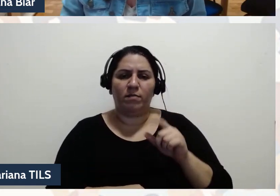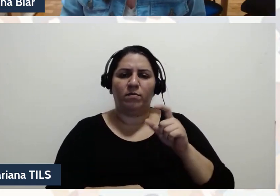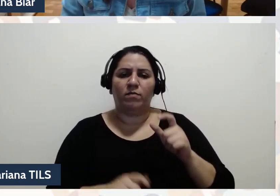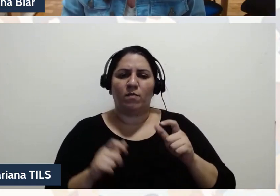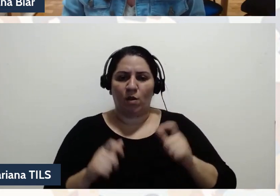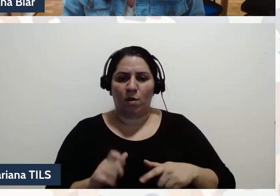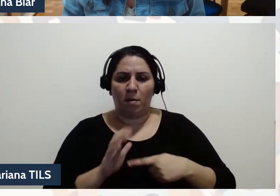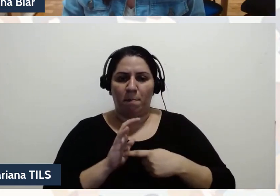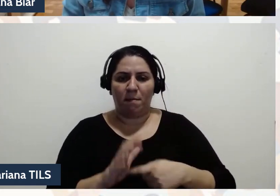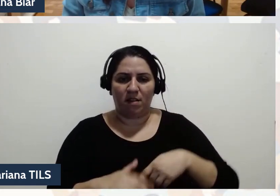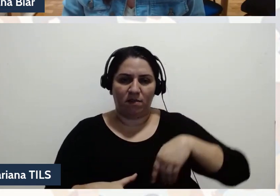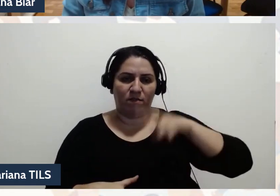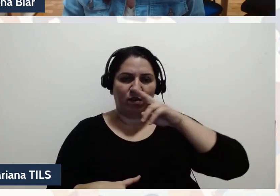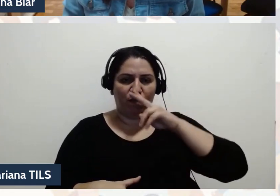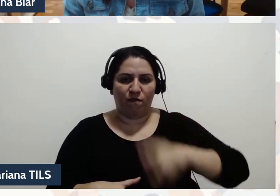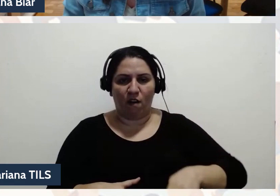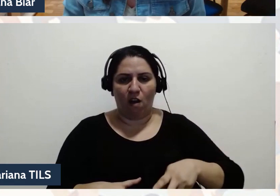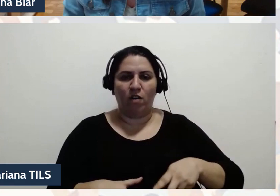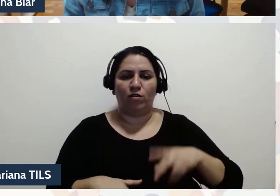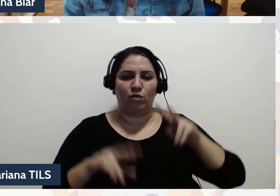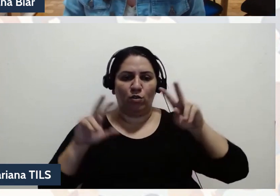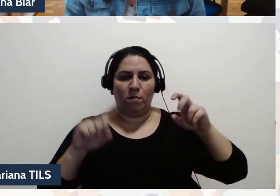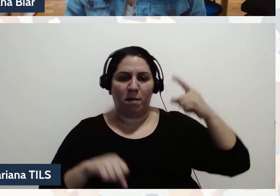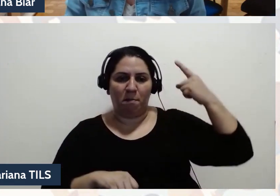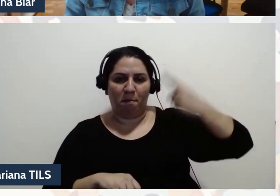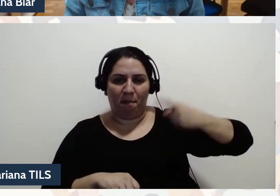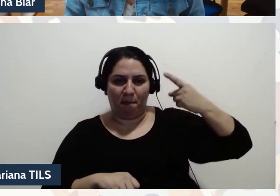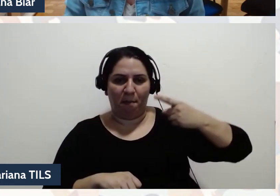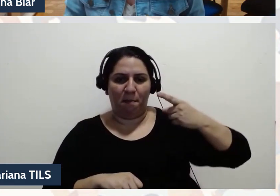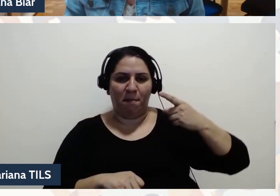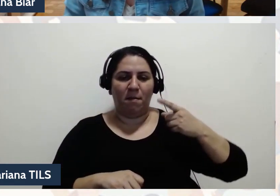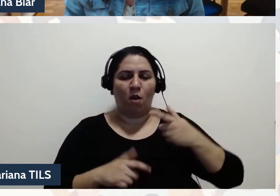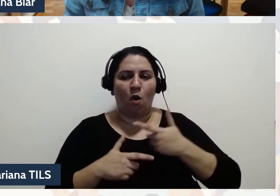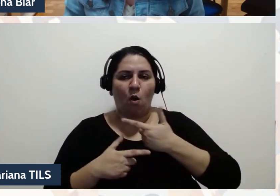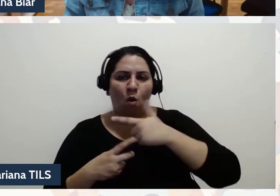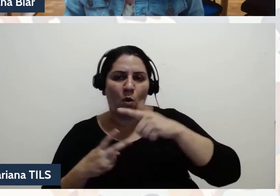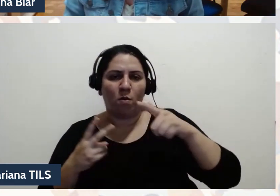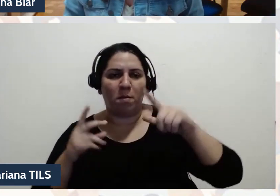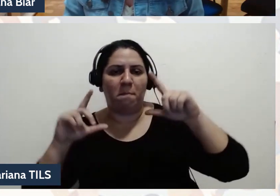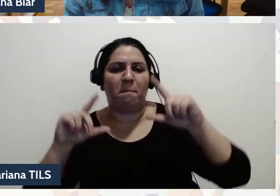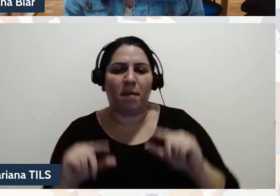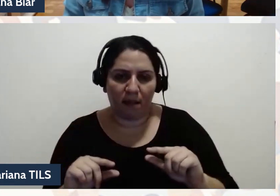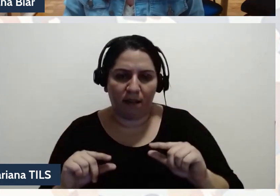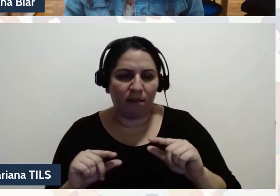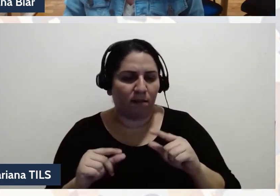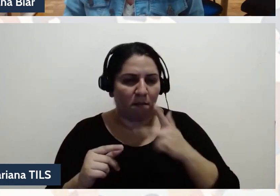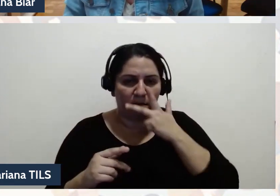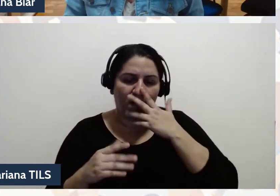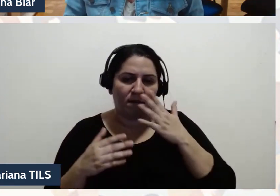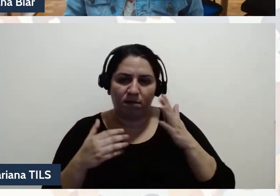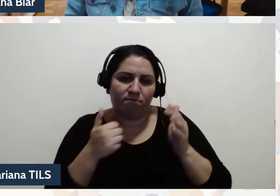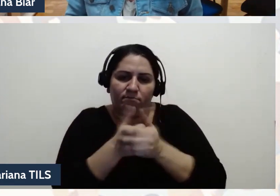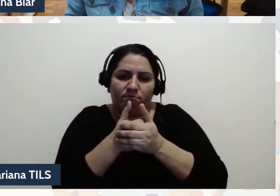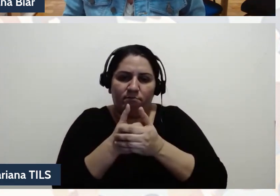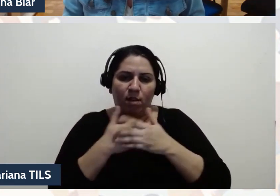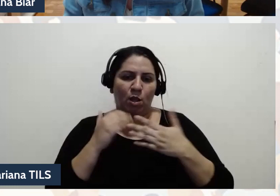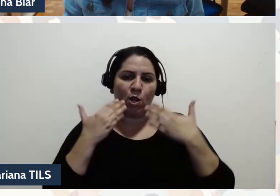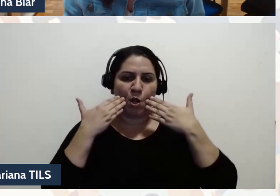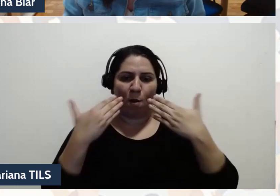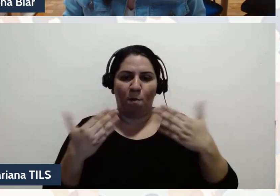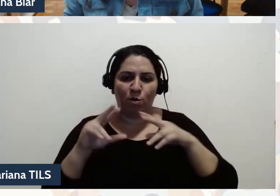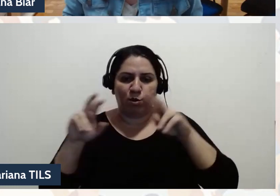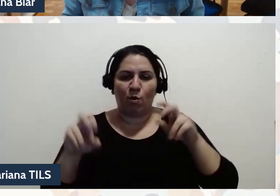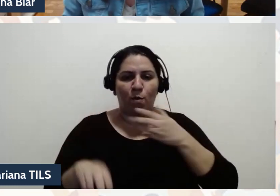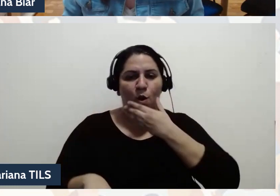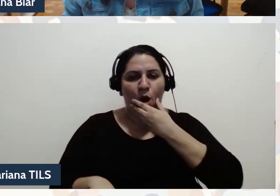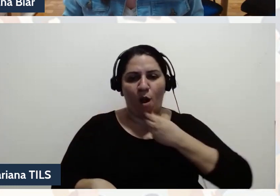aparece com mais força, nas outras não. Nas outras, elas são absolutamente invisibilizadas. Inclusive, as mulheres elas têm uma